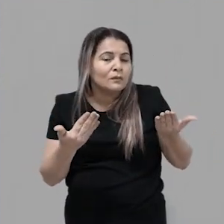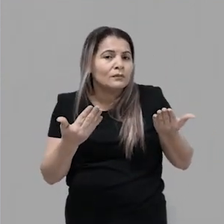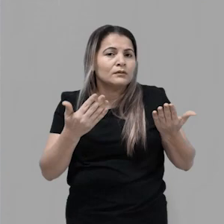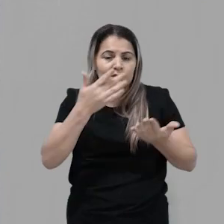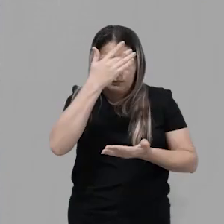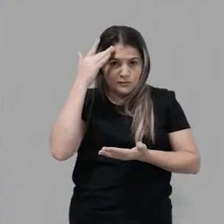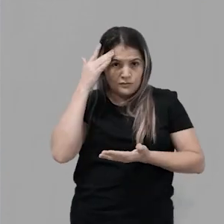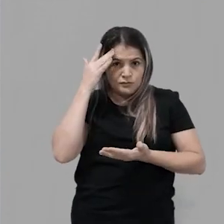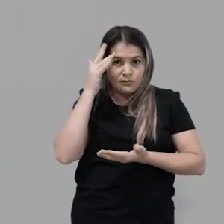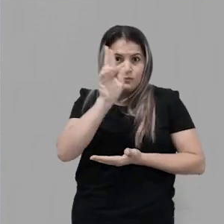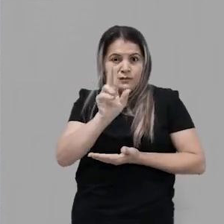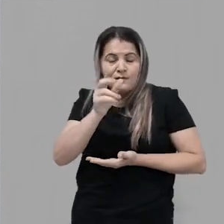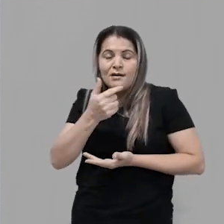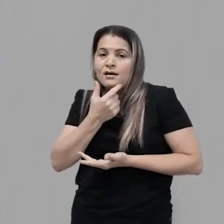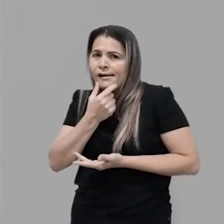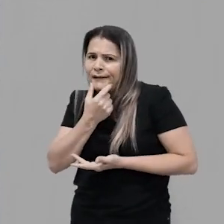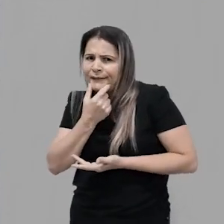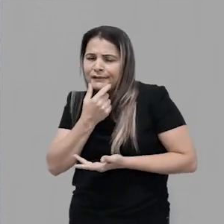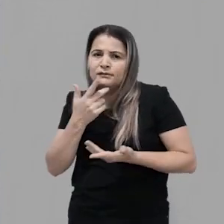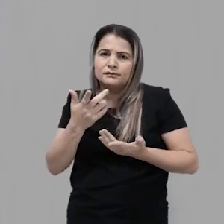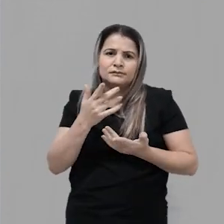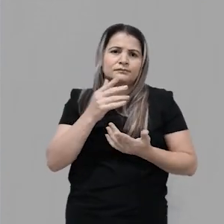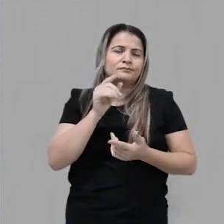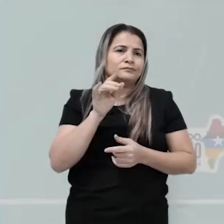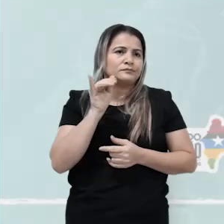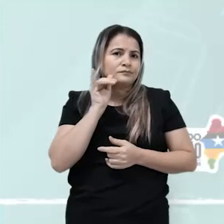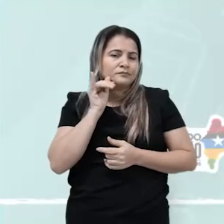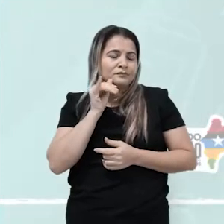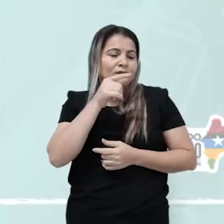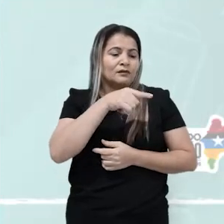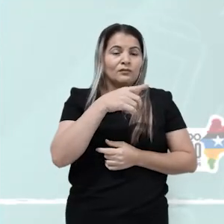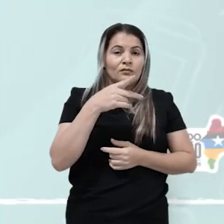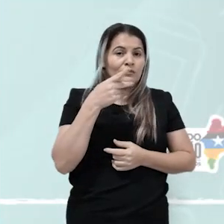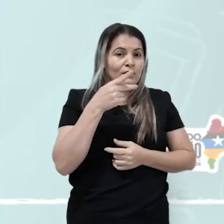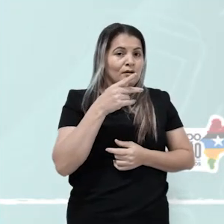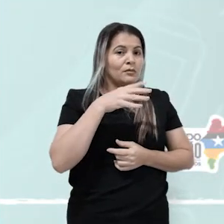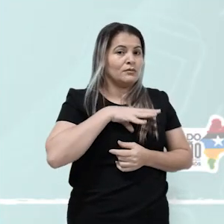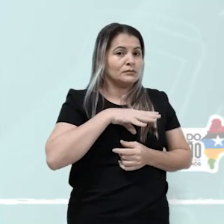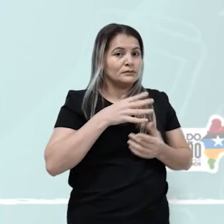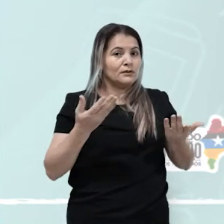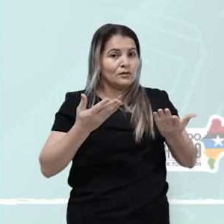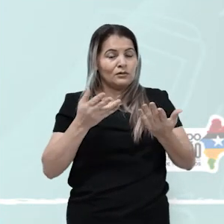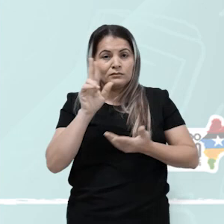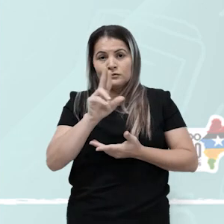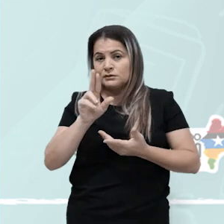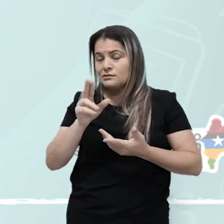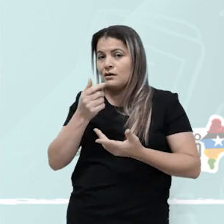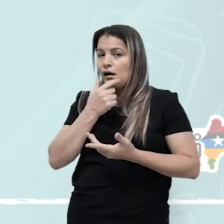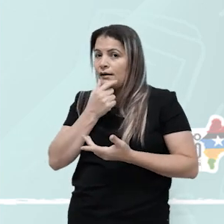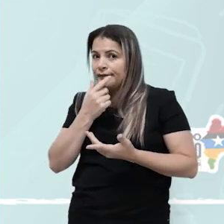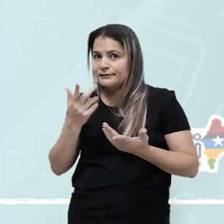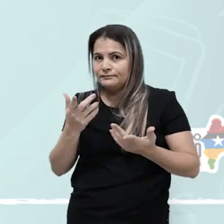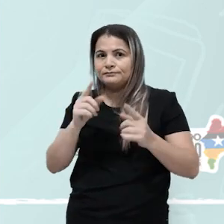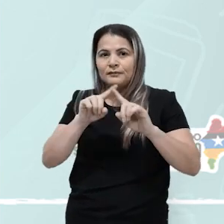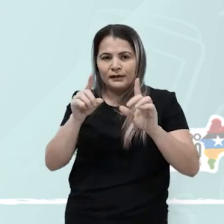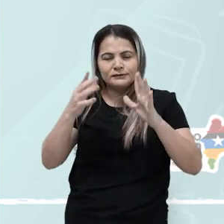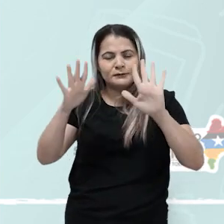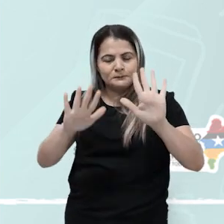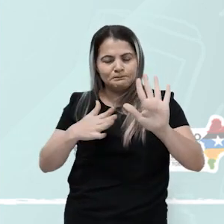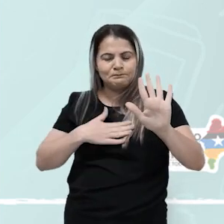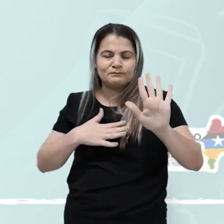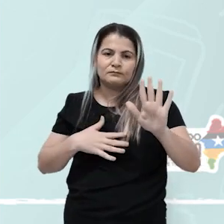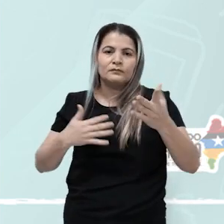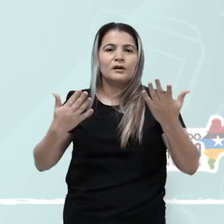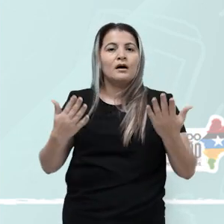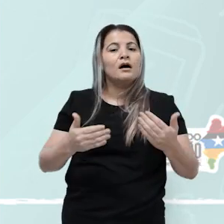estrangeira, né? Nós falamos português e estamos estudando inglês. Então, a ordem dos adjetivos em inglês, ela se aplica toda vez que você tem numa